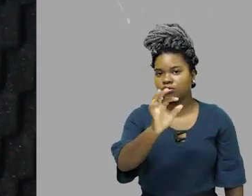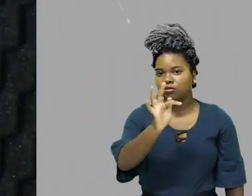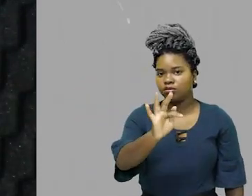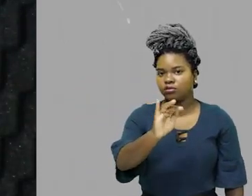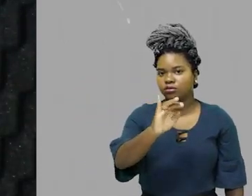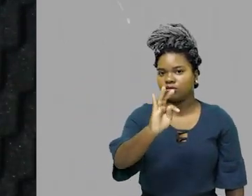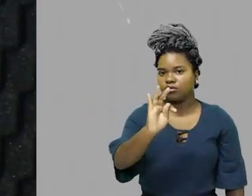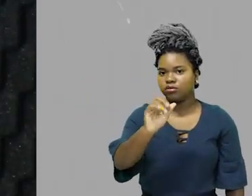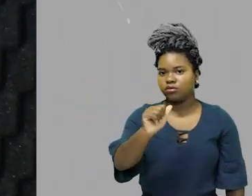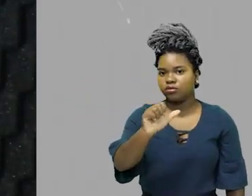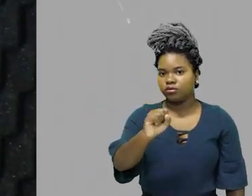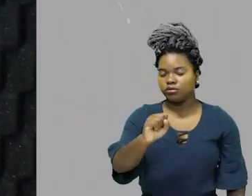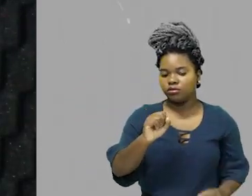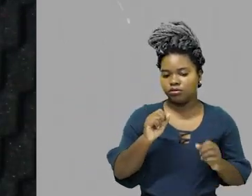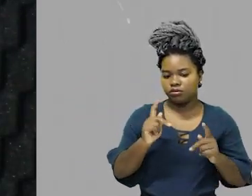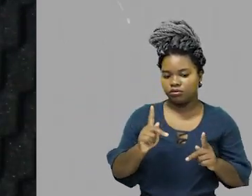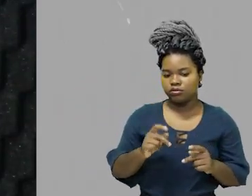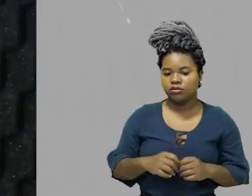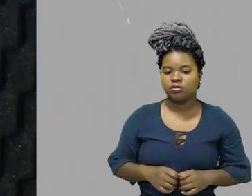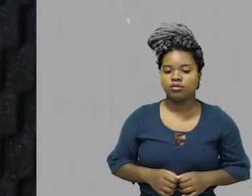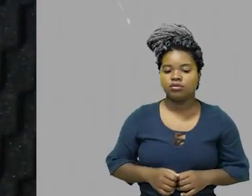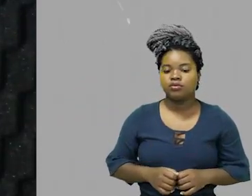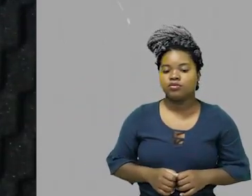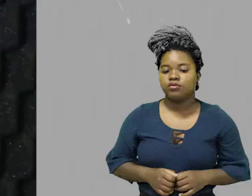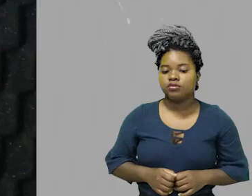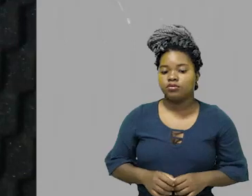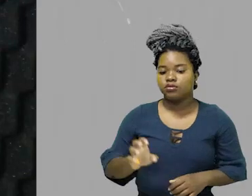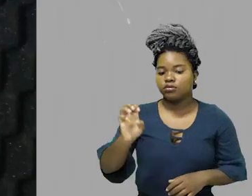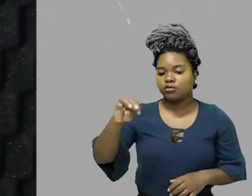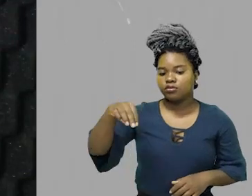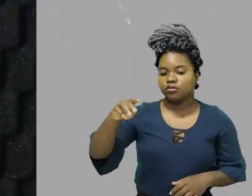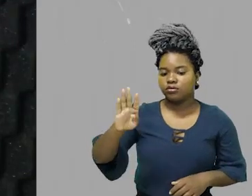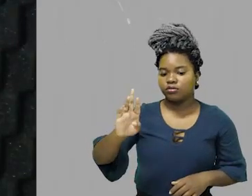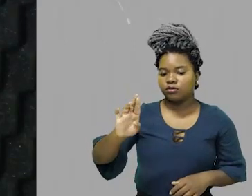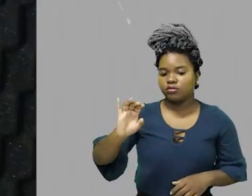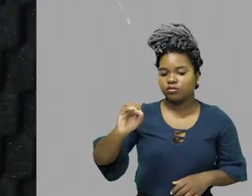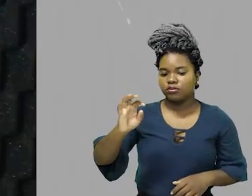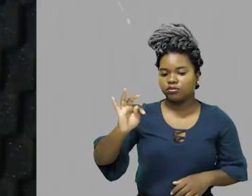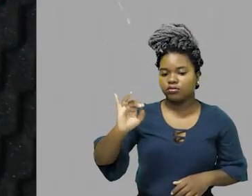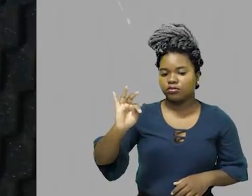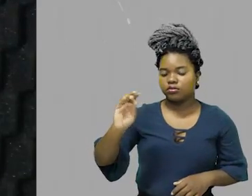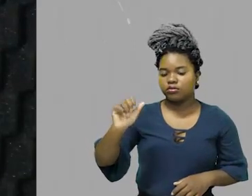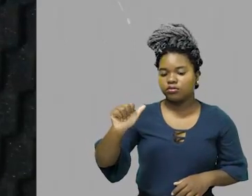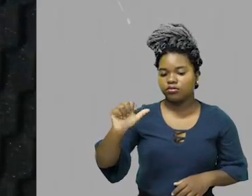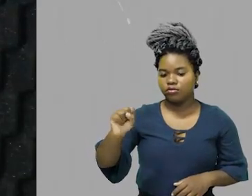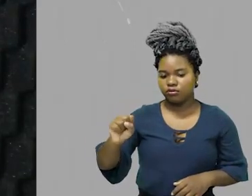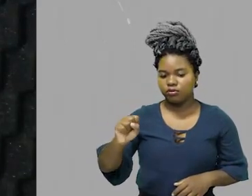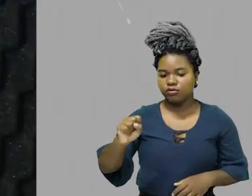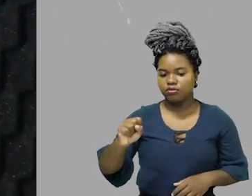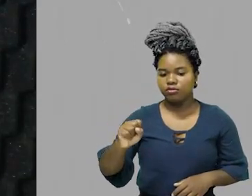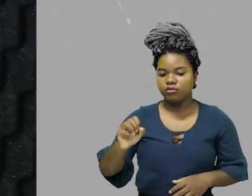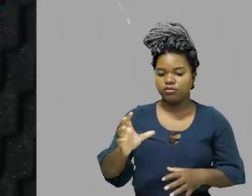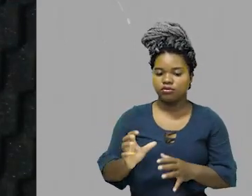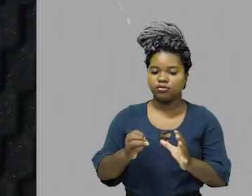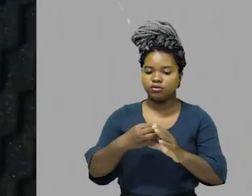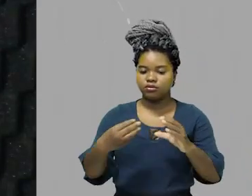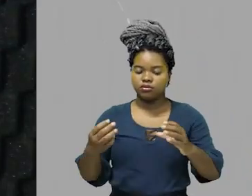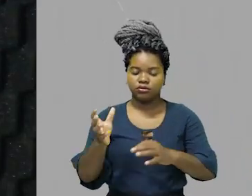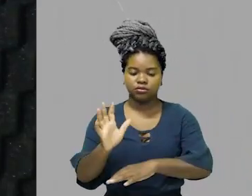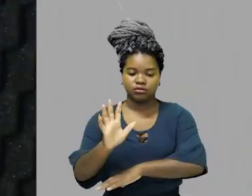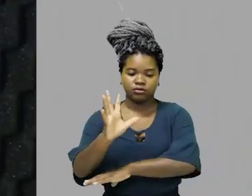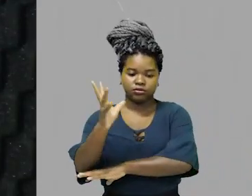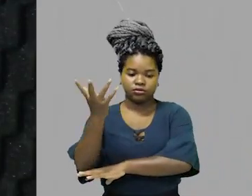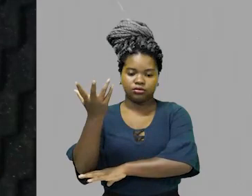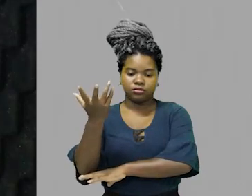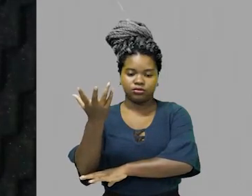estudar o que são. Embriófita é uma característica em que a planta, os embriões das plantas